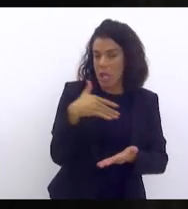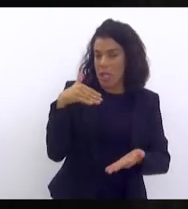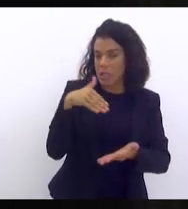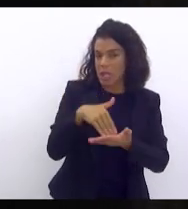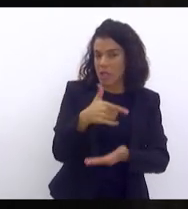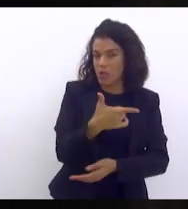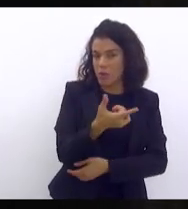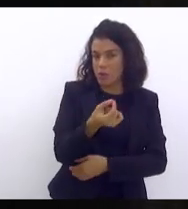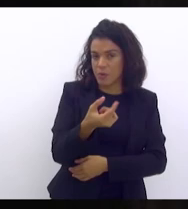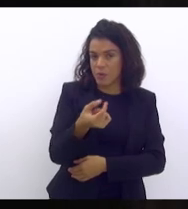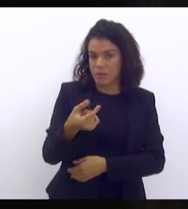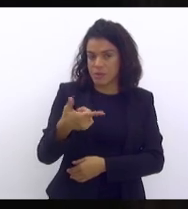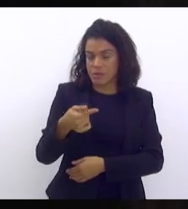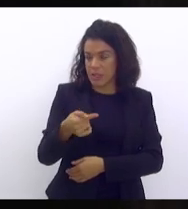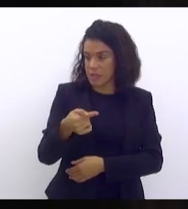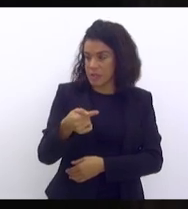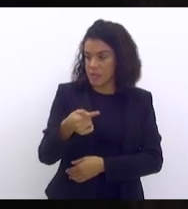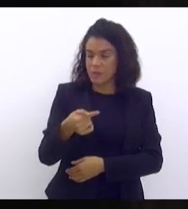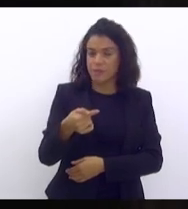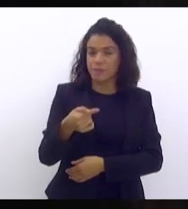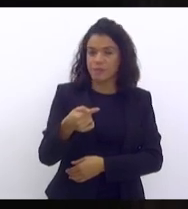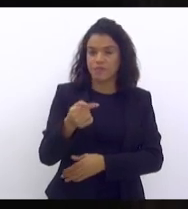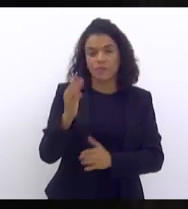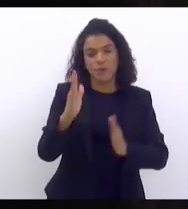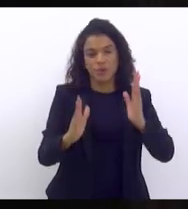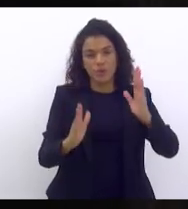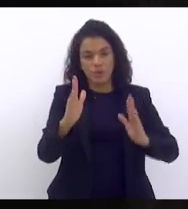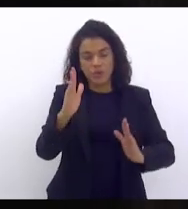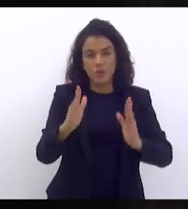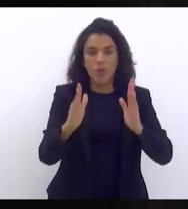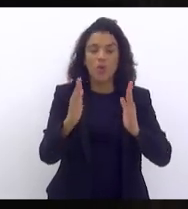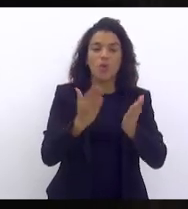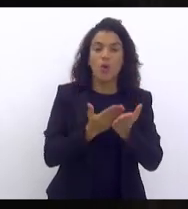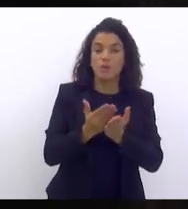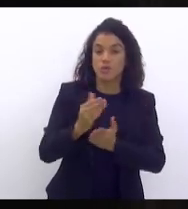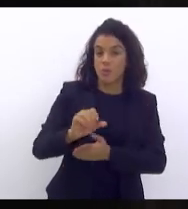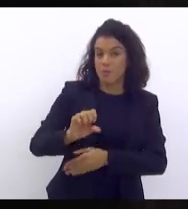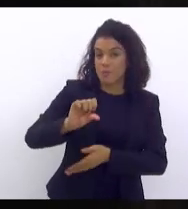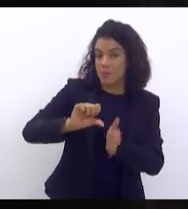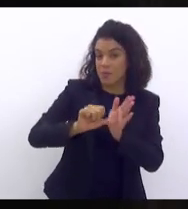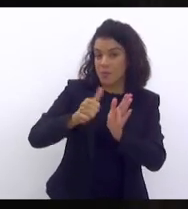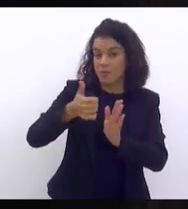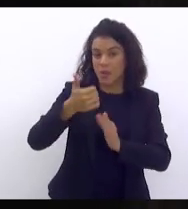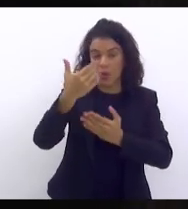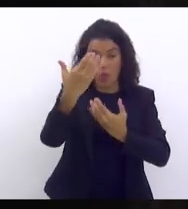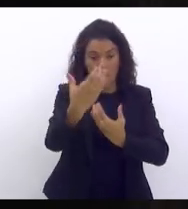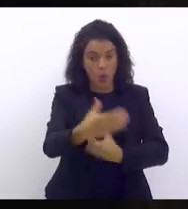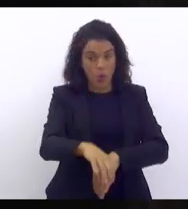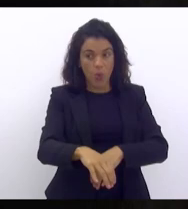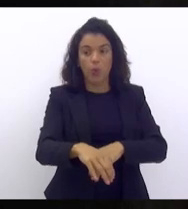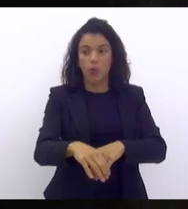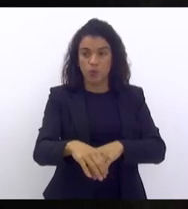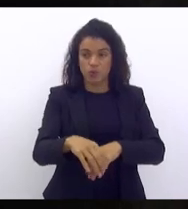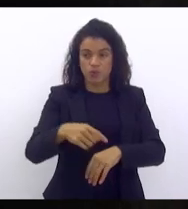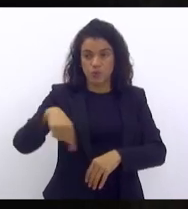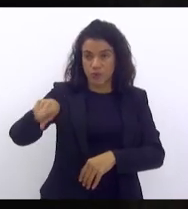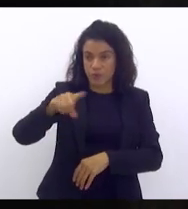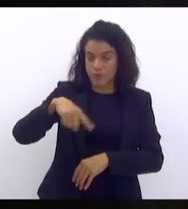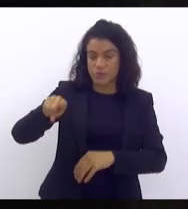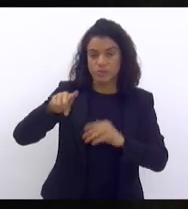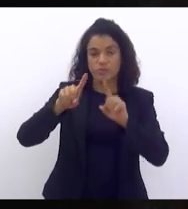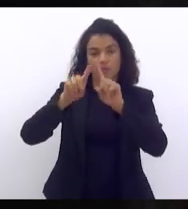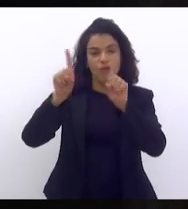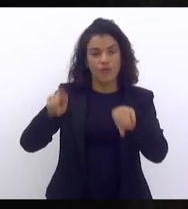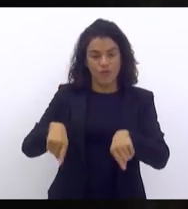E durante esse período, né, iniciou o primeiro concurso, onde vocês são, né, funcionários